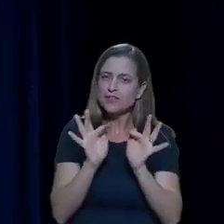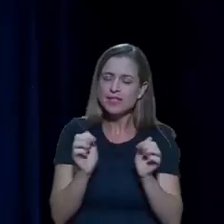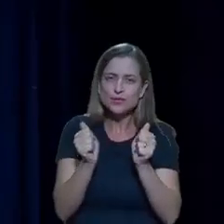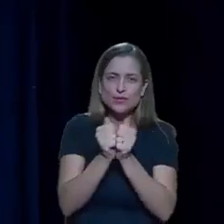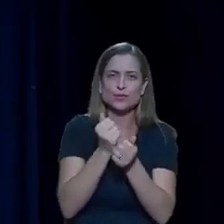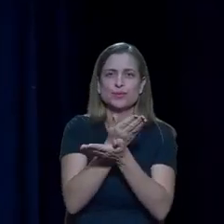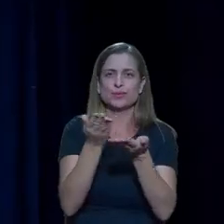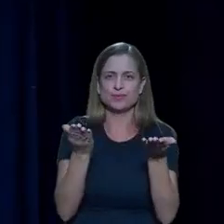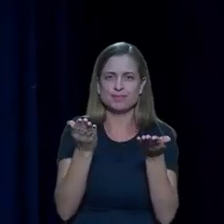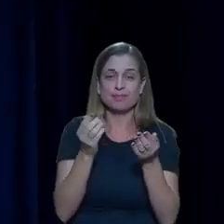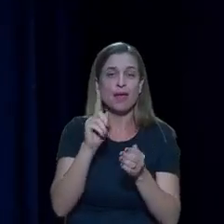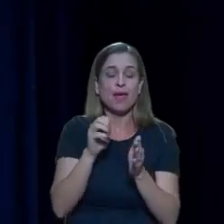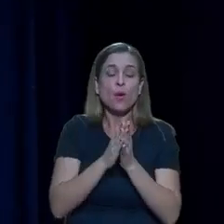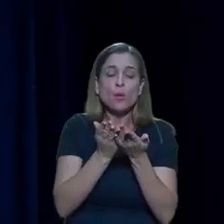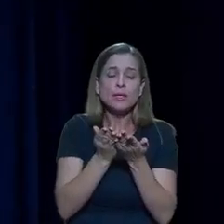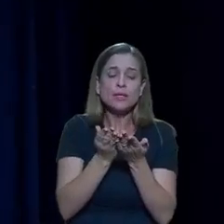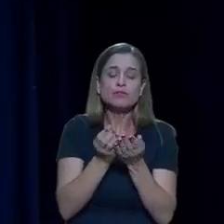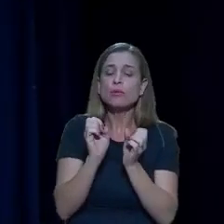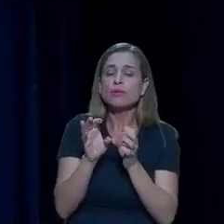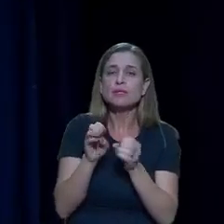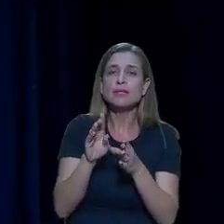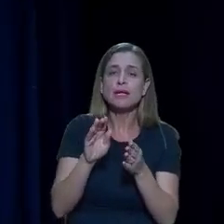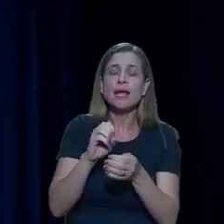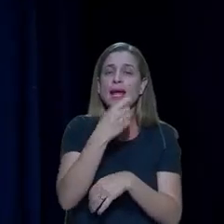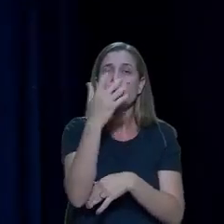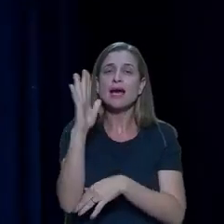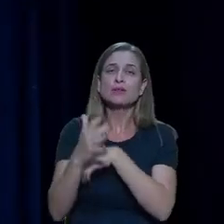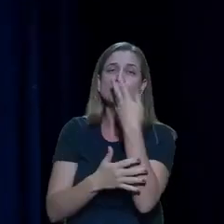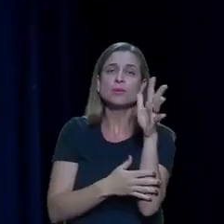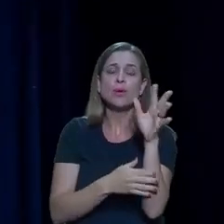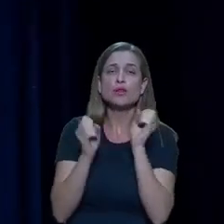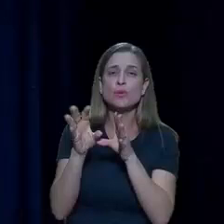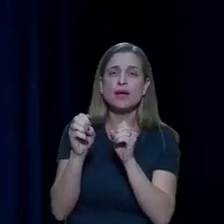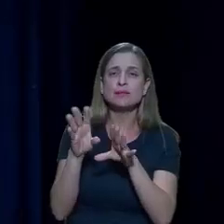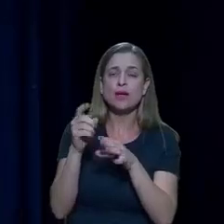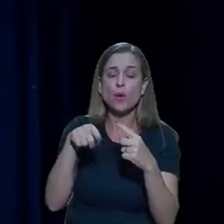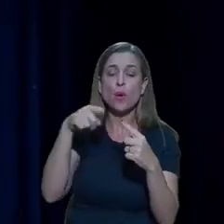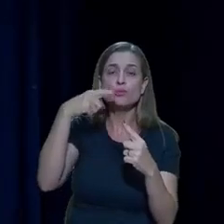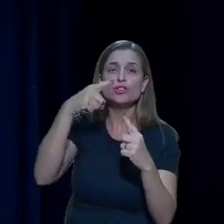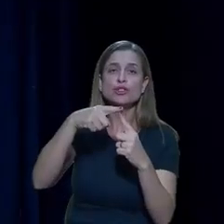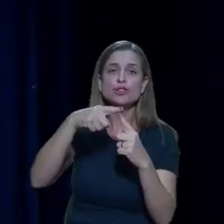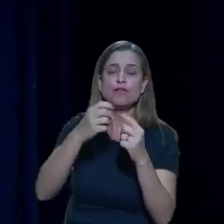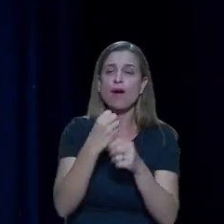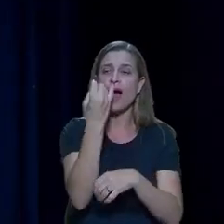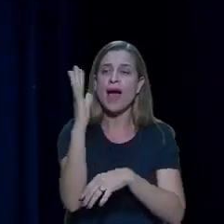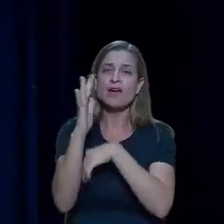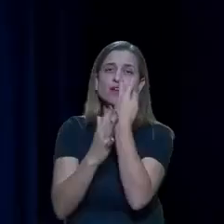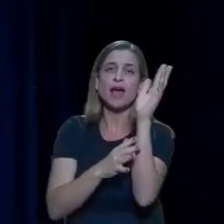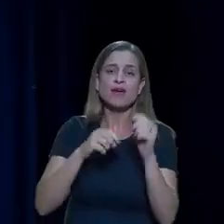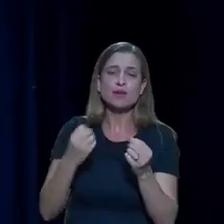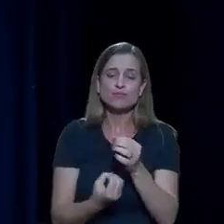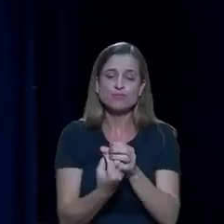um livro que fala de educação ambiental, que fala de plantio de árvores. Nós temos o objetivo de plantar 3.000 árvores em Araxá, já plantamos